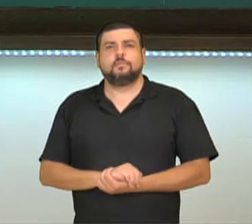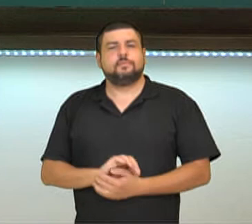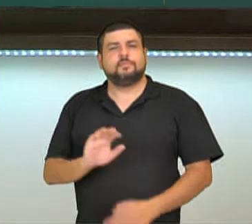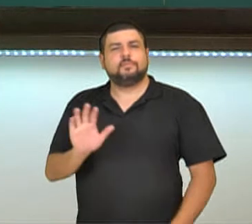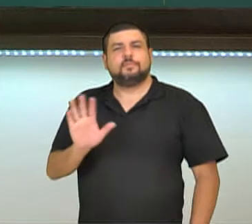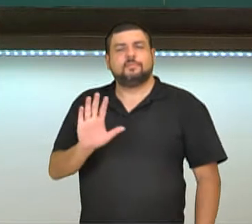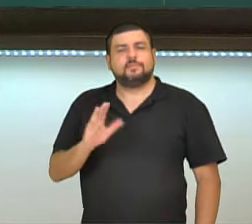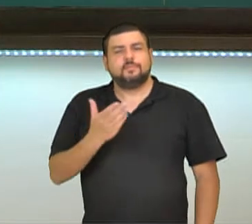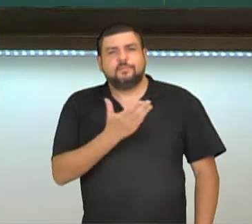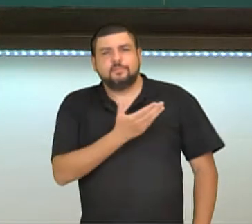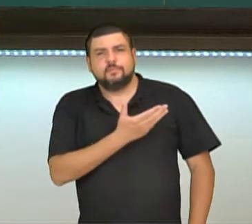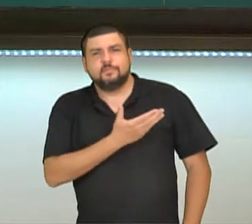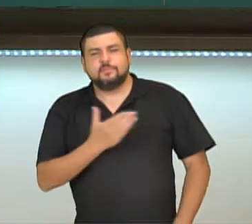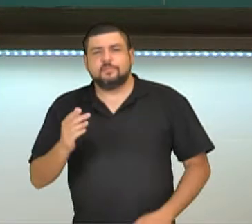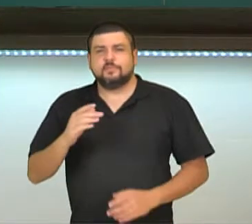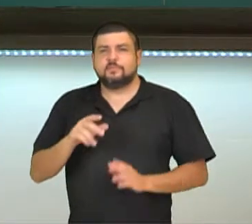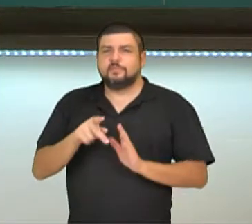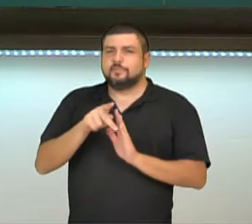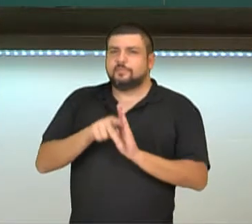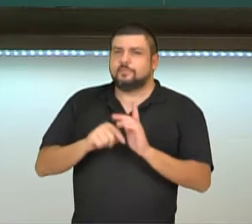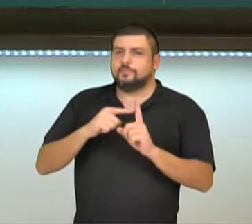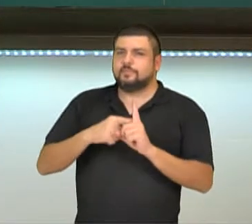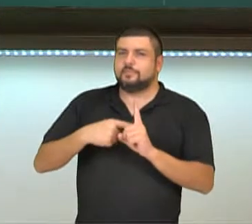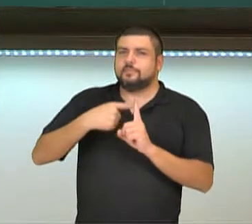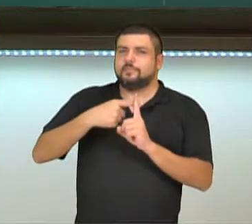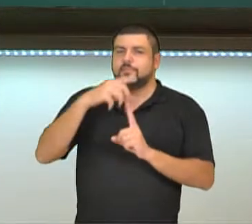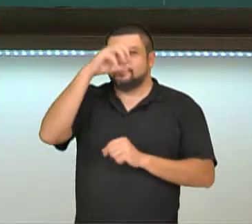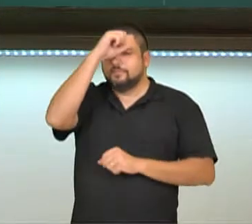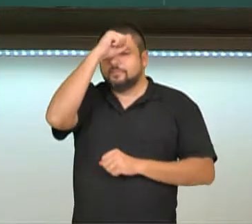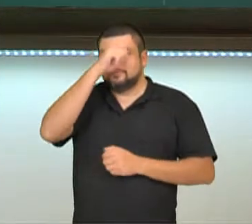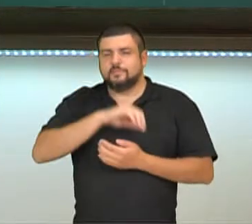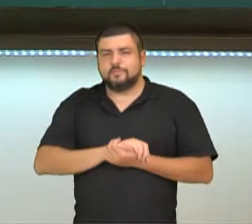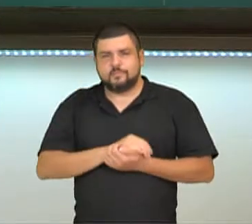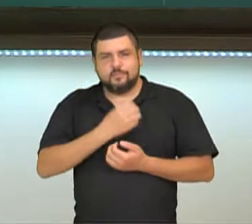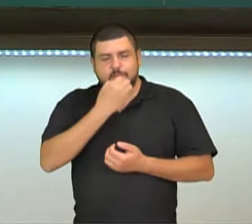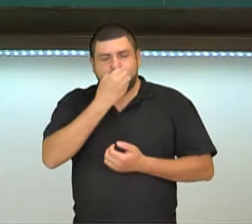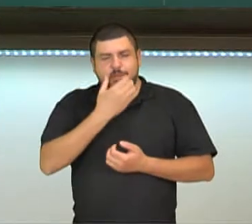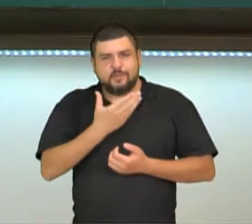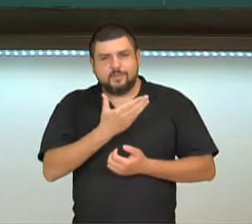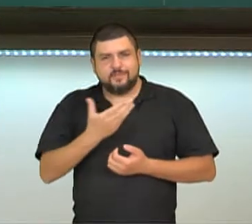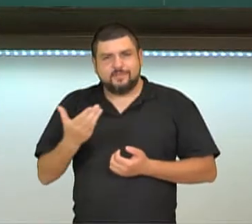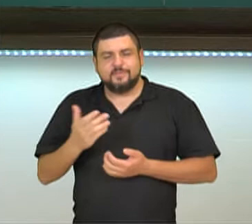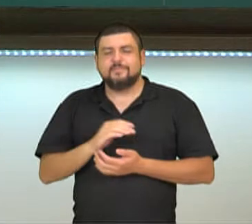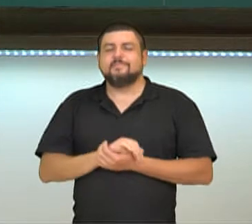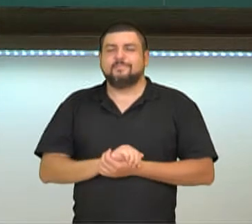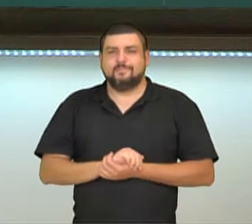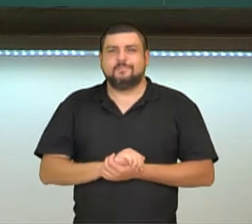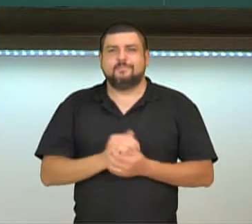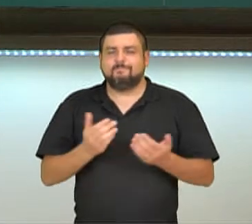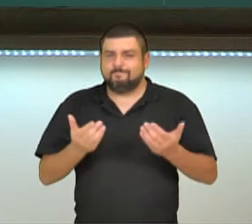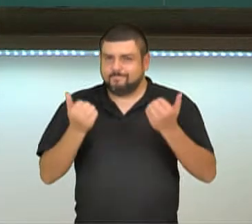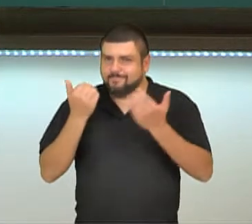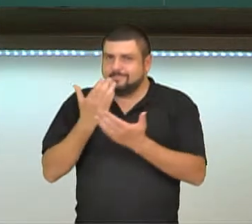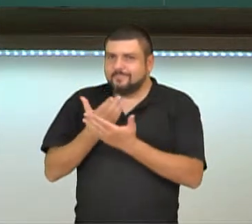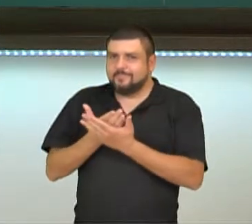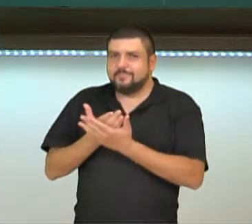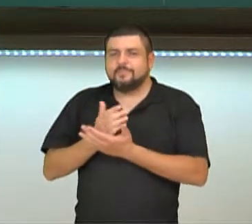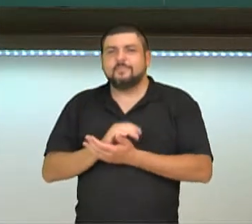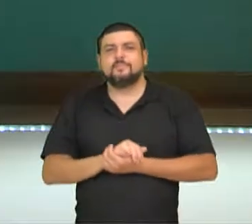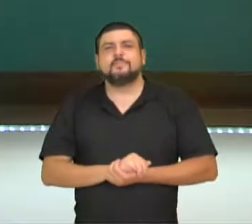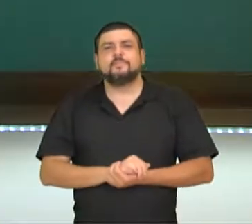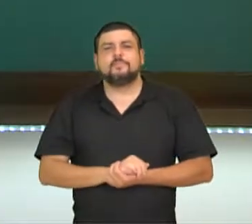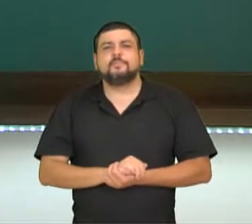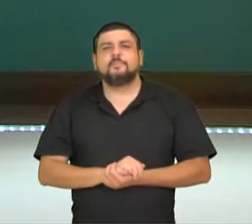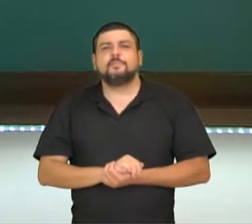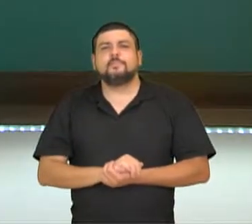Olá, estudantes do programa Mais Aprendizagem. Tudo bem com vocês? Que bom! Vamos estudar então?